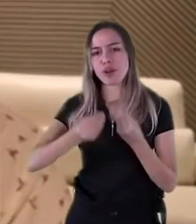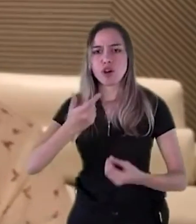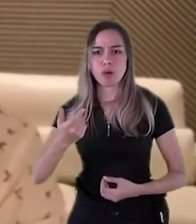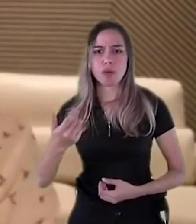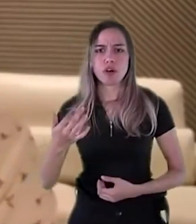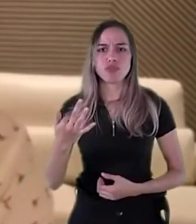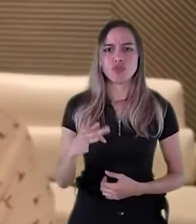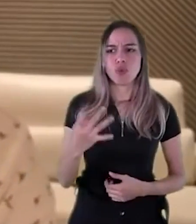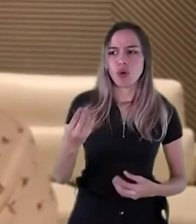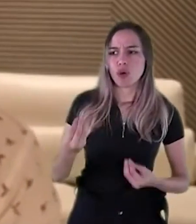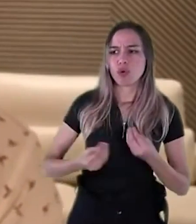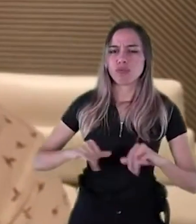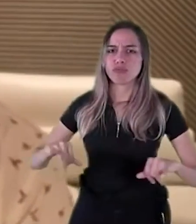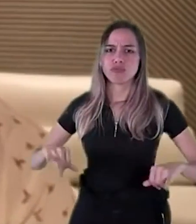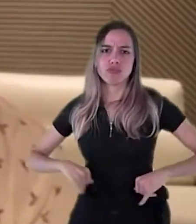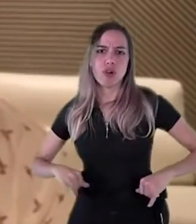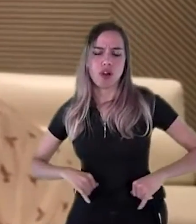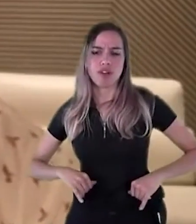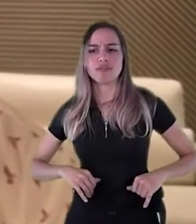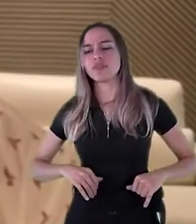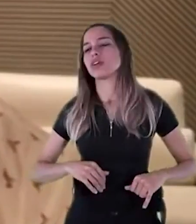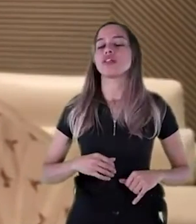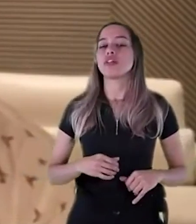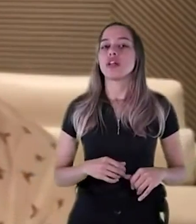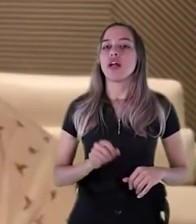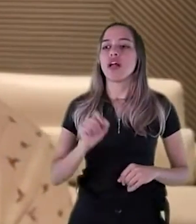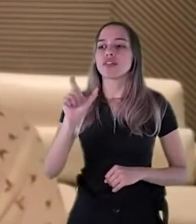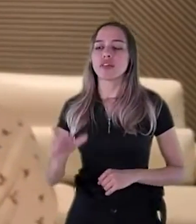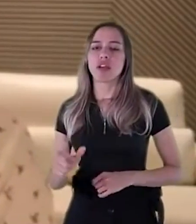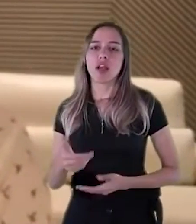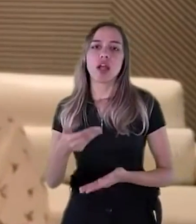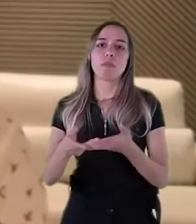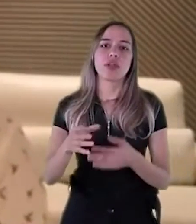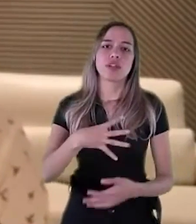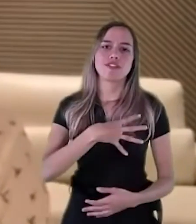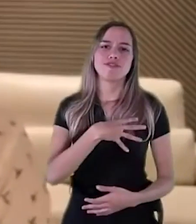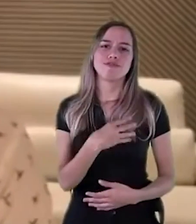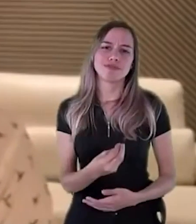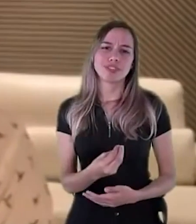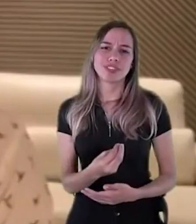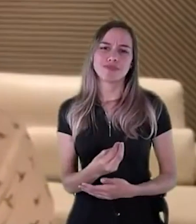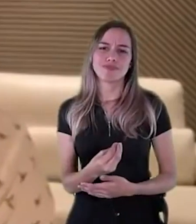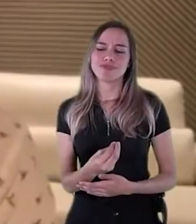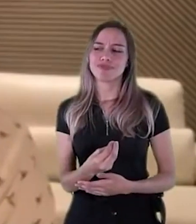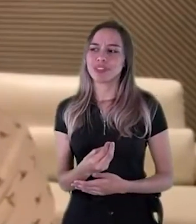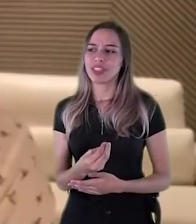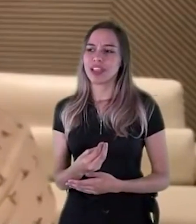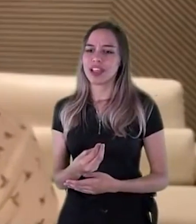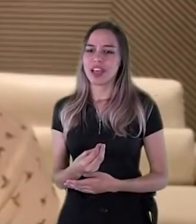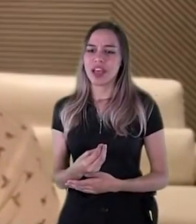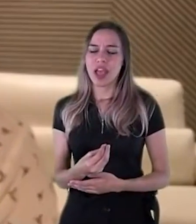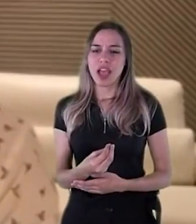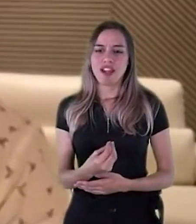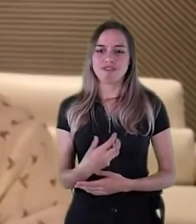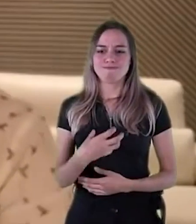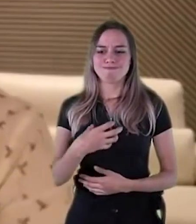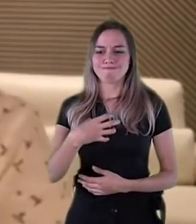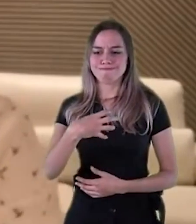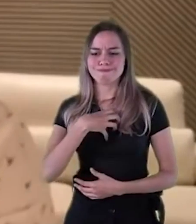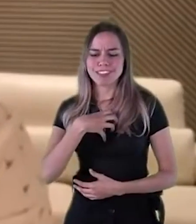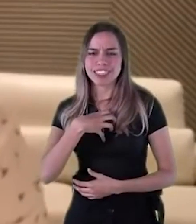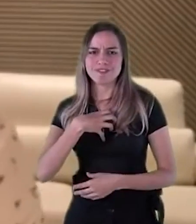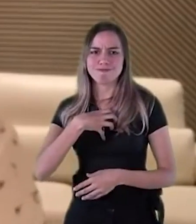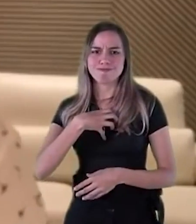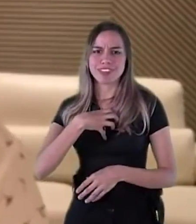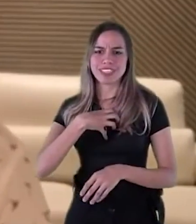momento, por quem está perdendo seus filhos. É a quebra de um simbólico muito definitivo dentro de nós. Deixar de